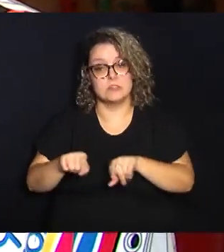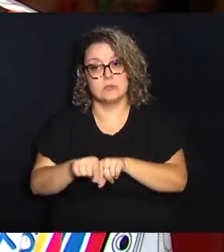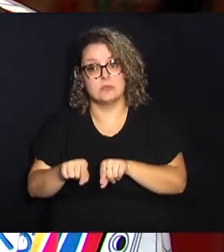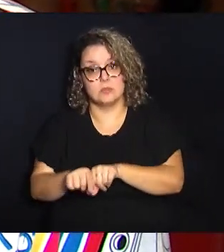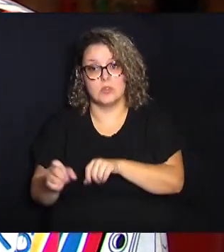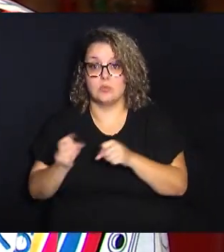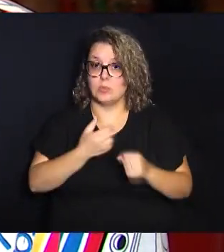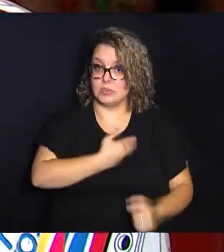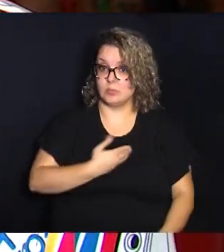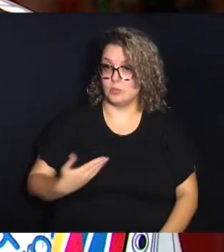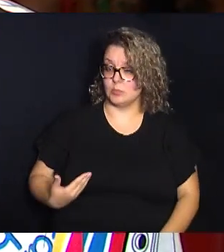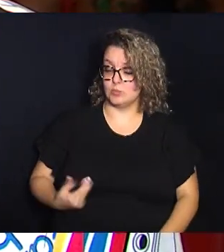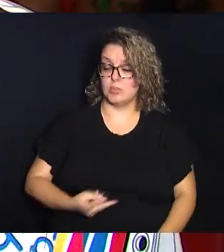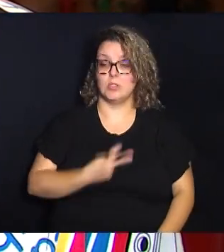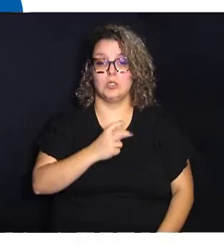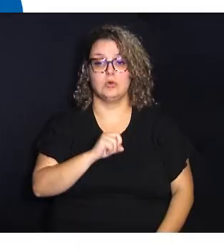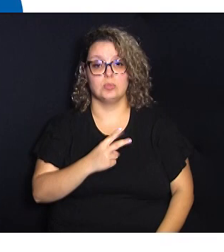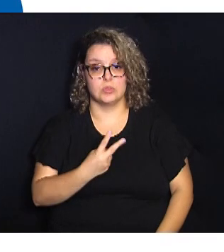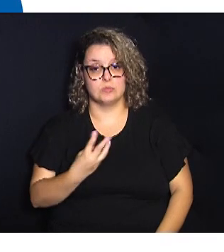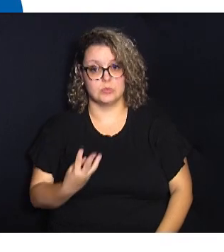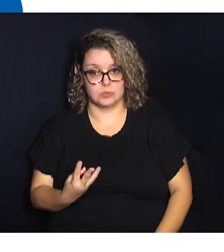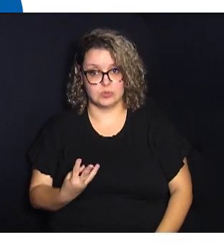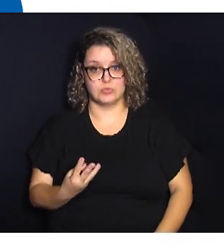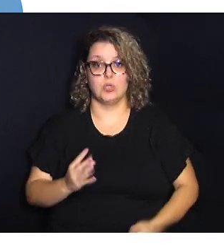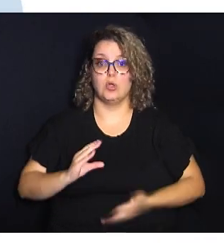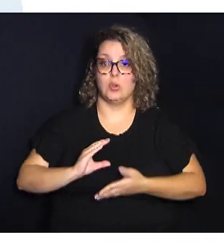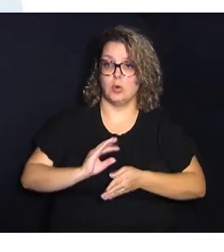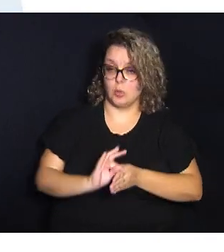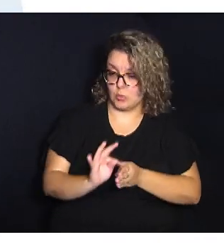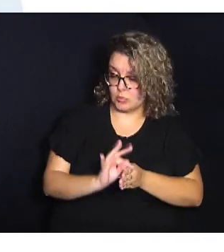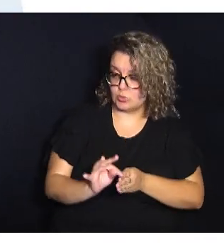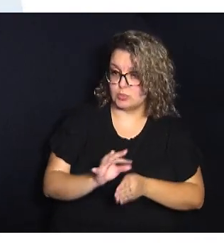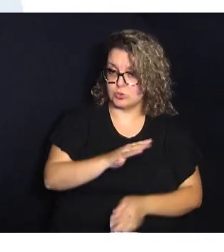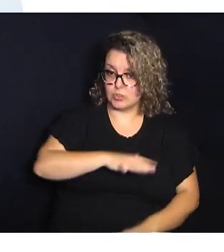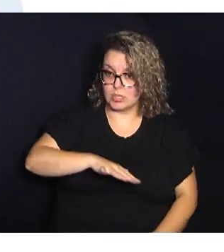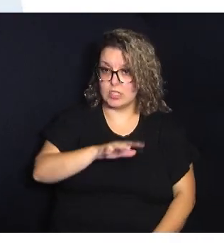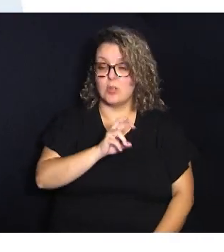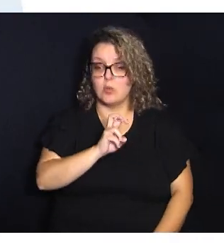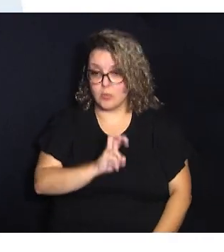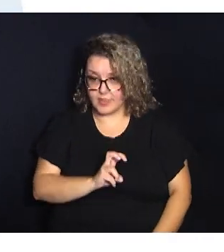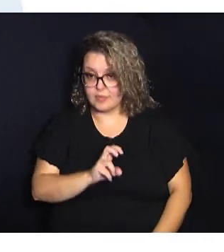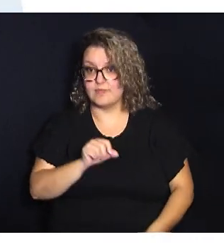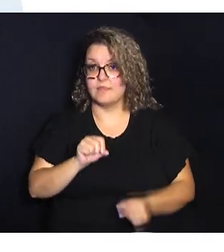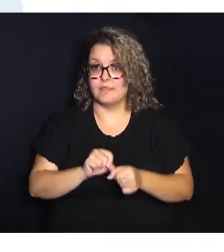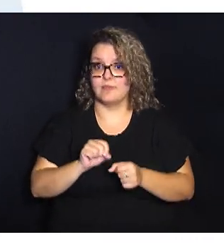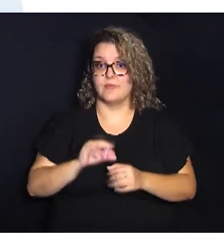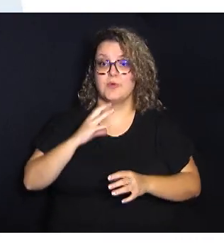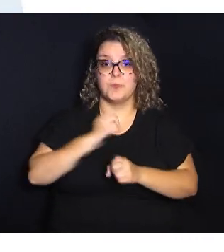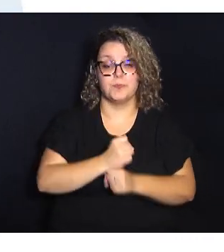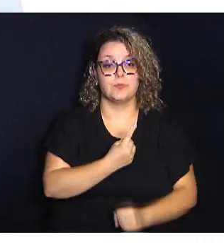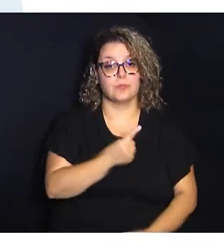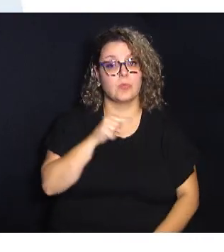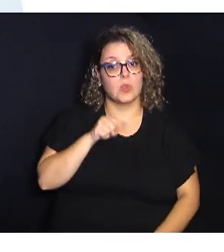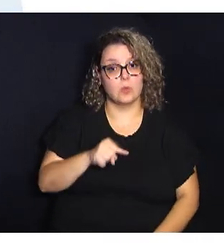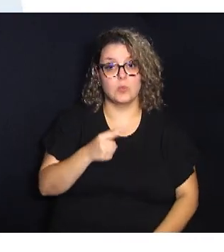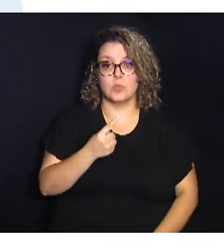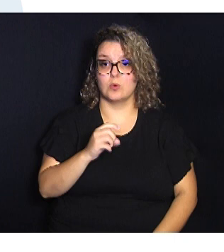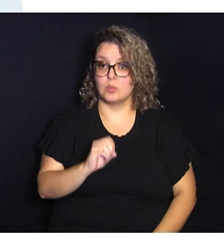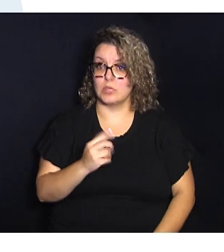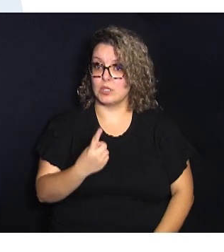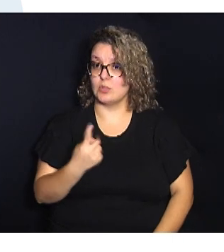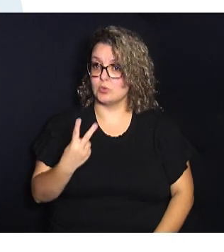mas muitas vezes também deixada pelo poder público. Em 2023, o Conselho Tutelar da Região 5 realizou um total